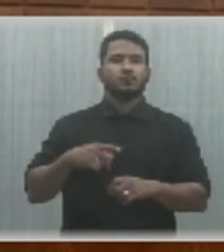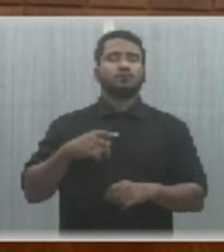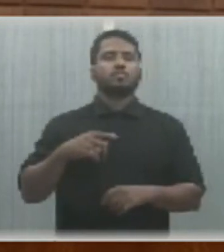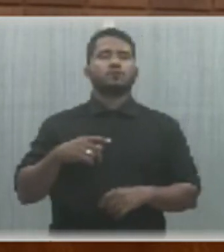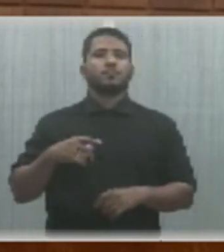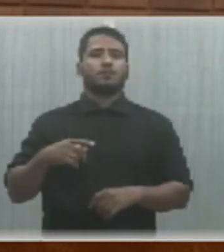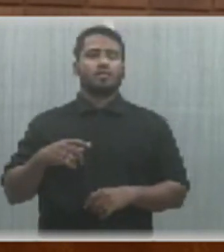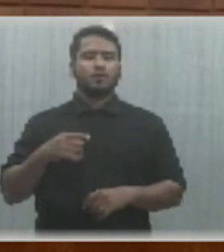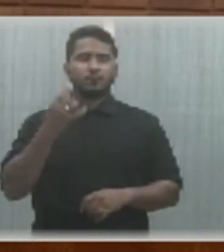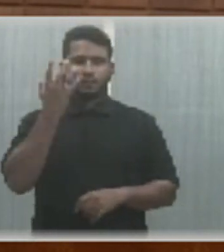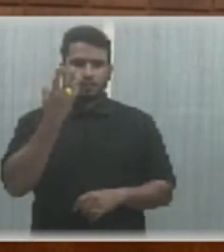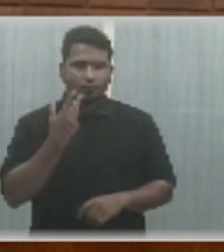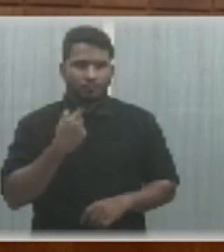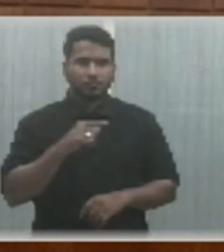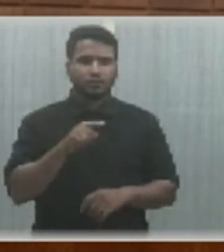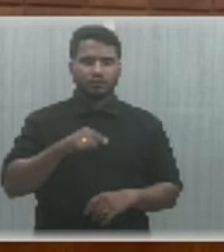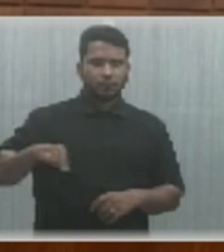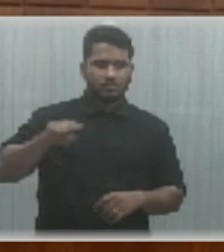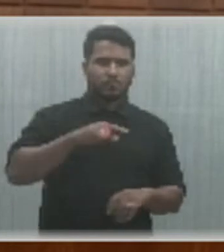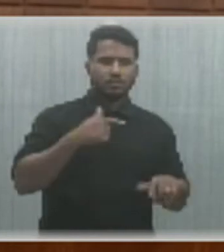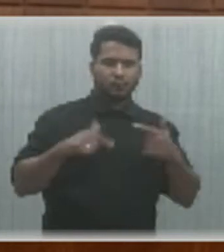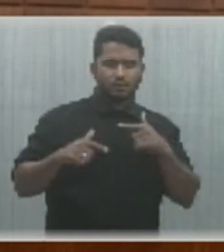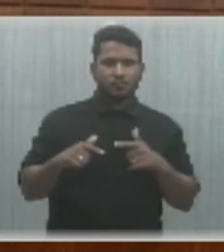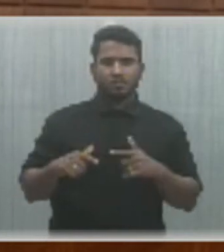pediatras, que fazem